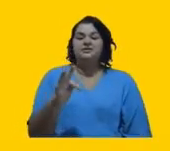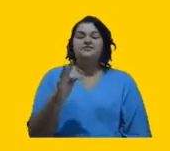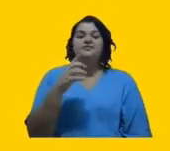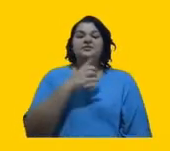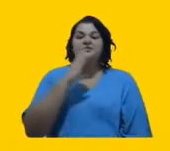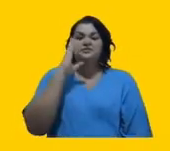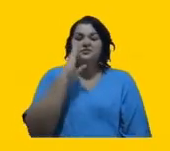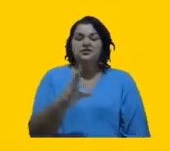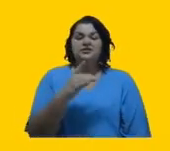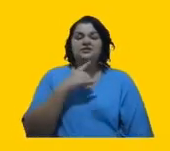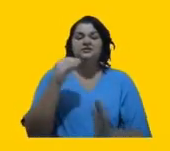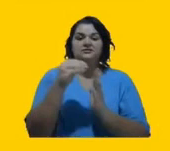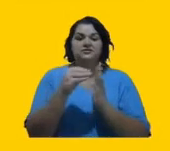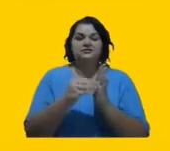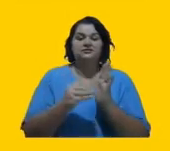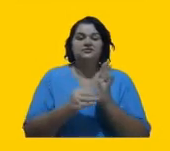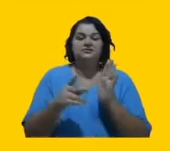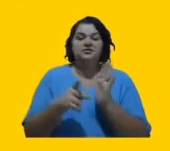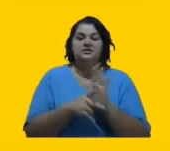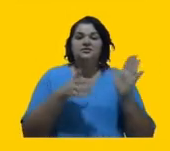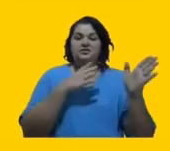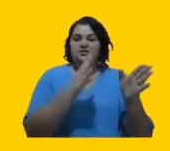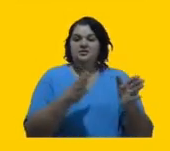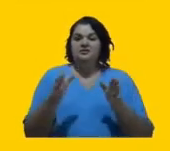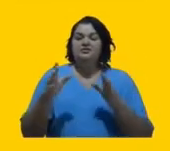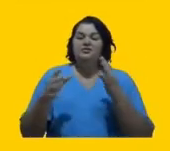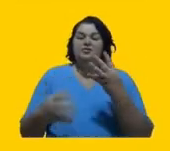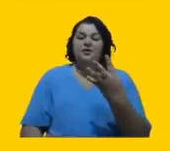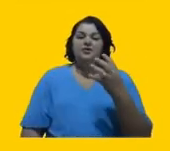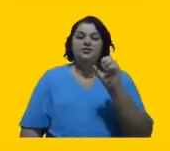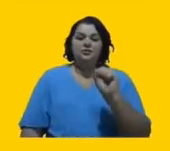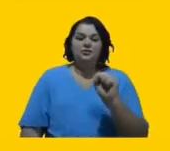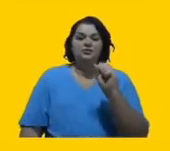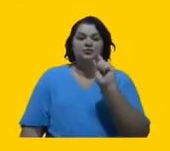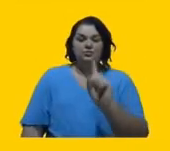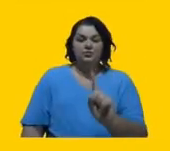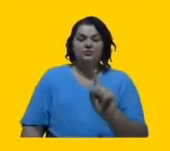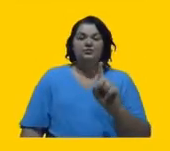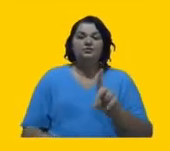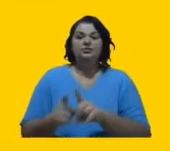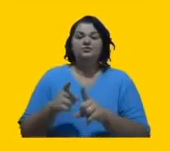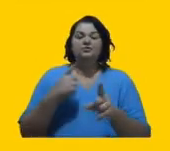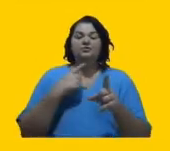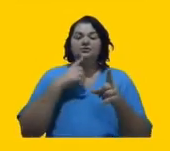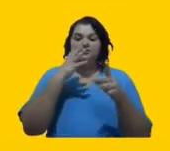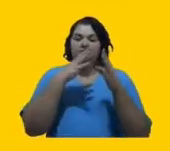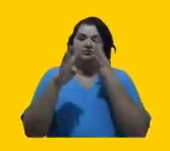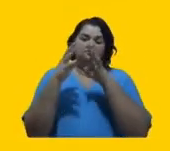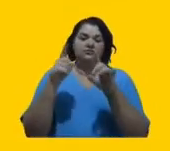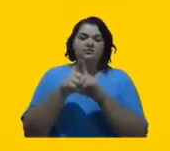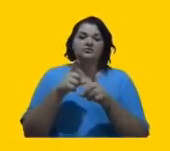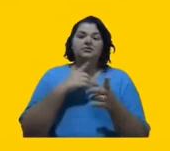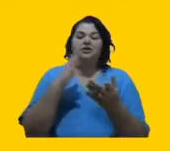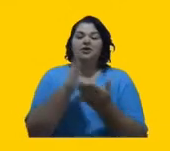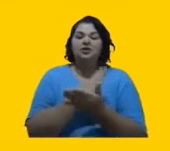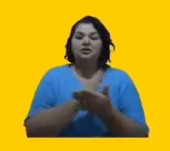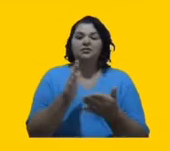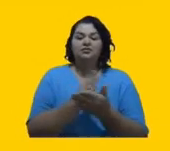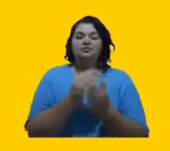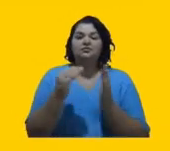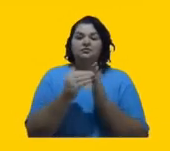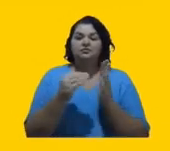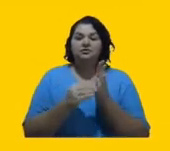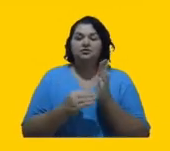de inconstitucionalidade ADI 3481, que julgou inconstitucionais alguns dispositivos